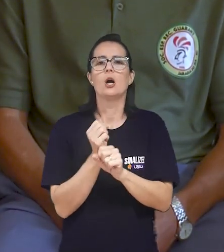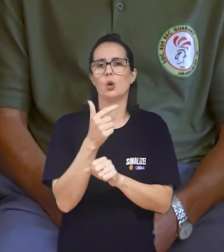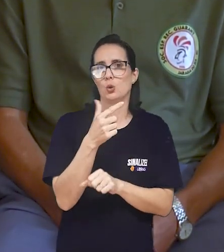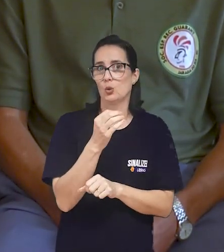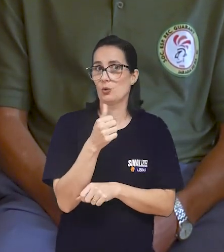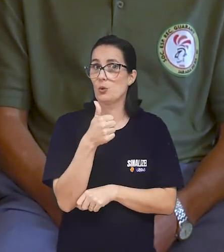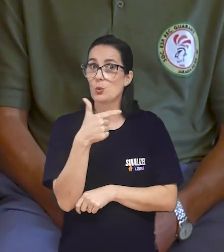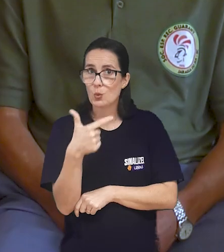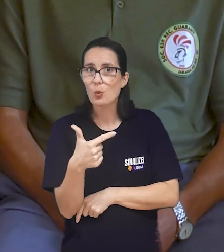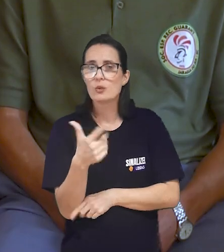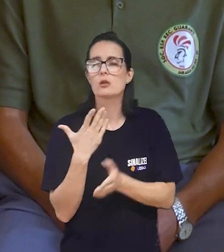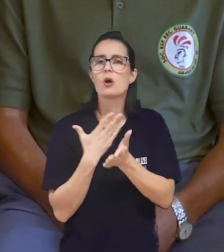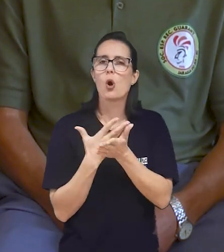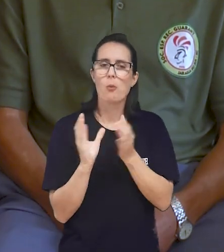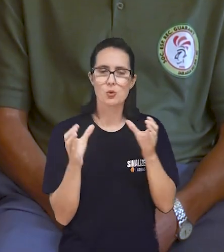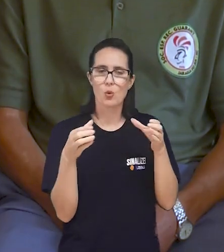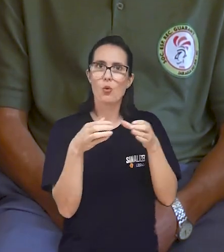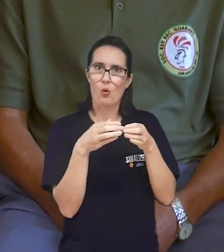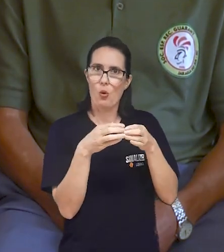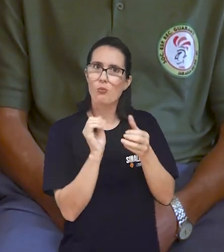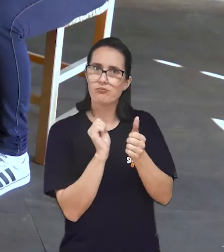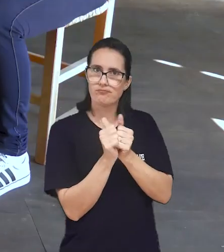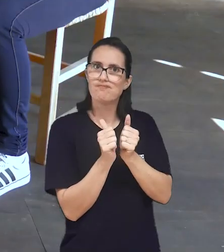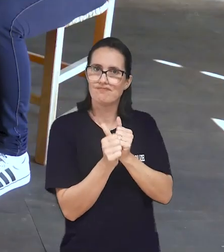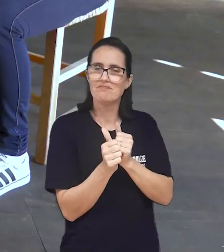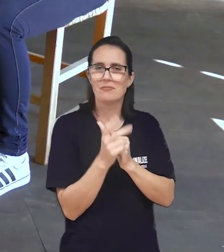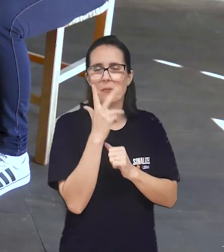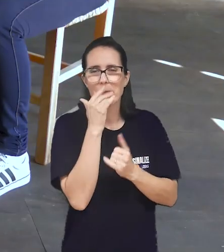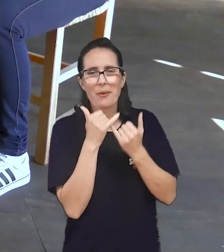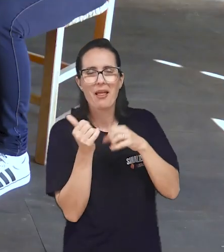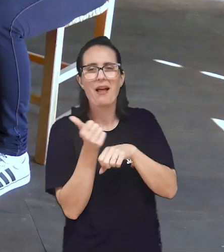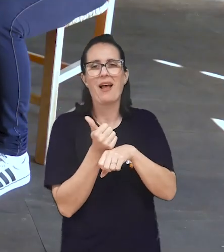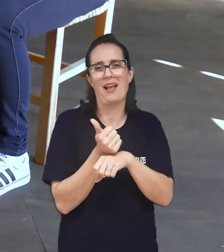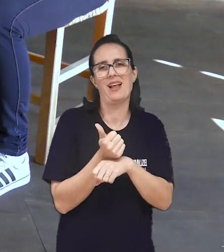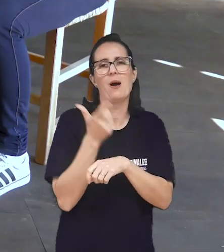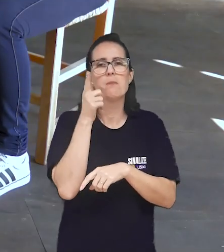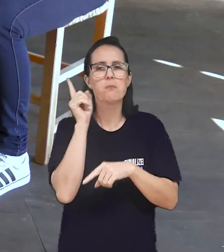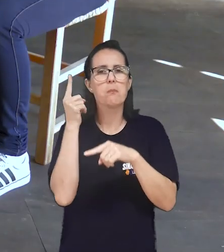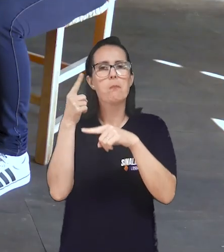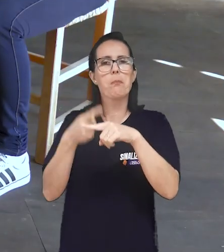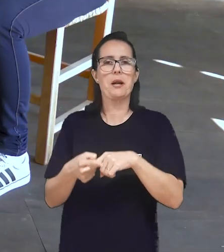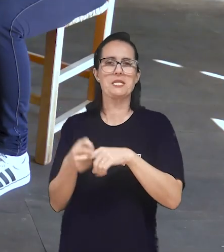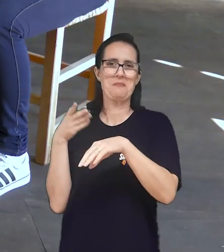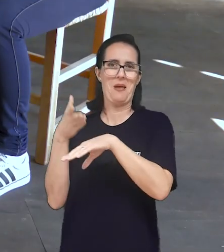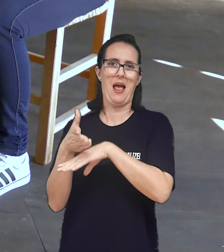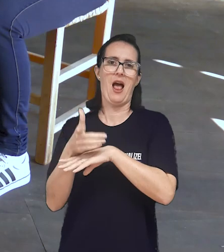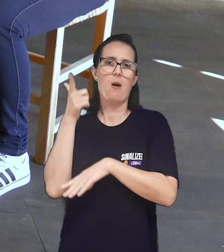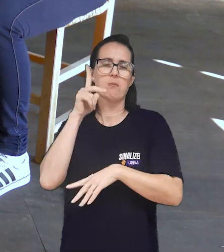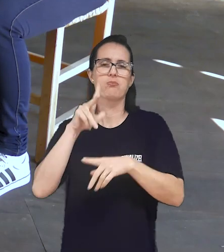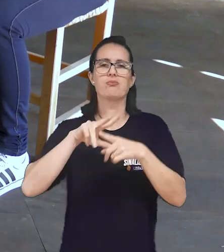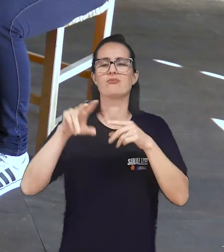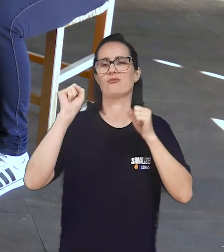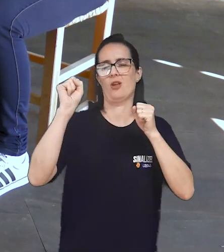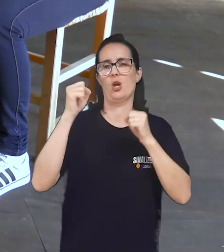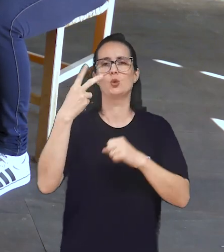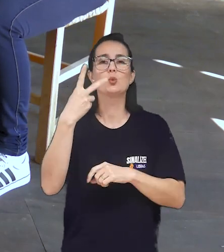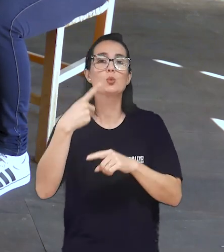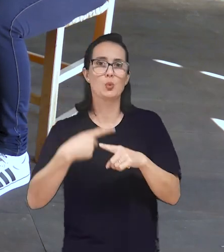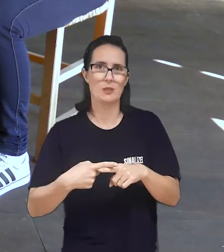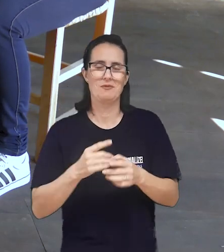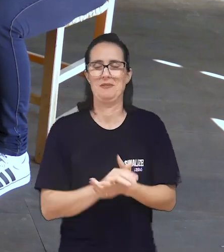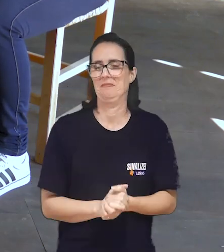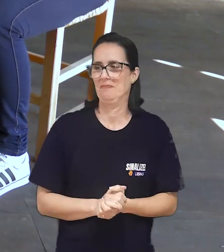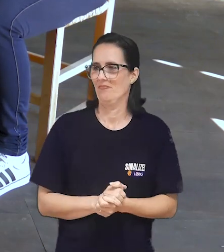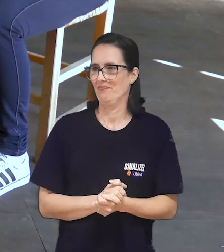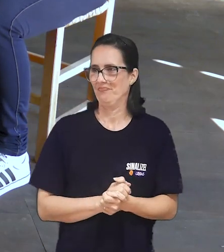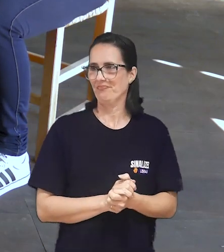que eu fazia parte também na questão de diretoria e onde que a gente veio a ser campeão 2 vezes do Campeonato Varziano aqui de Jaraguá